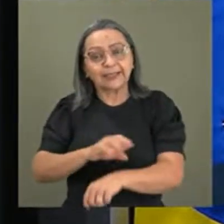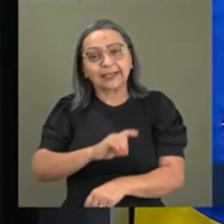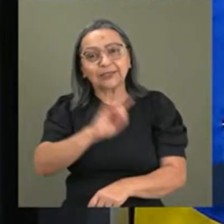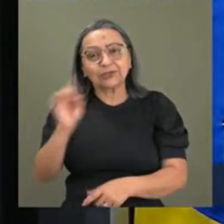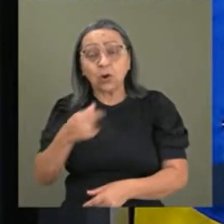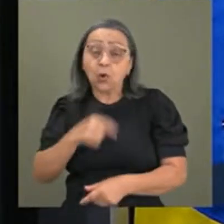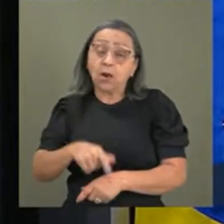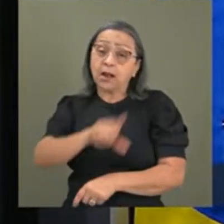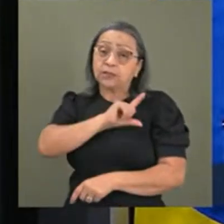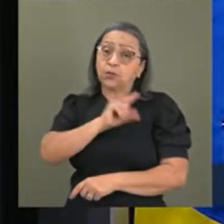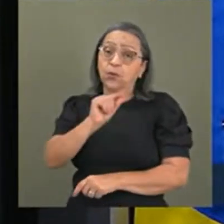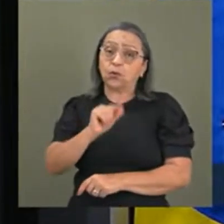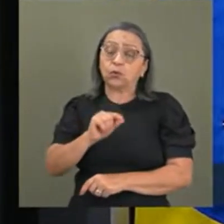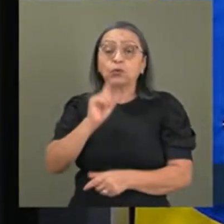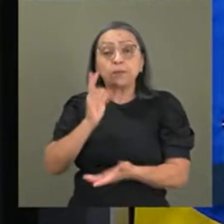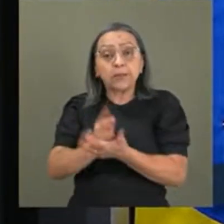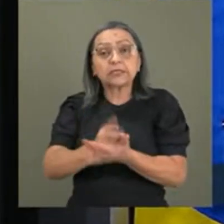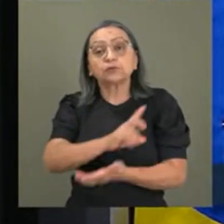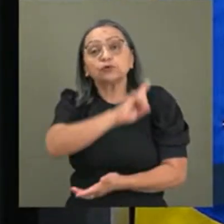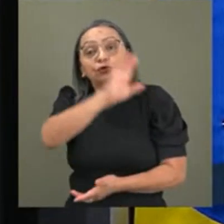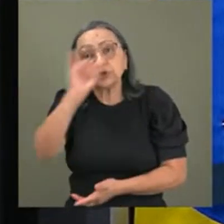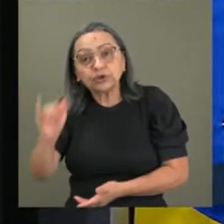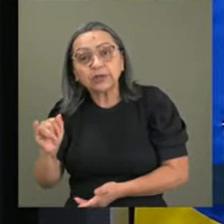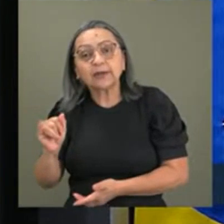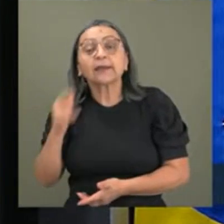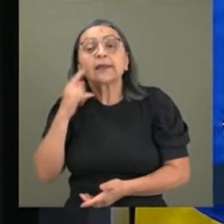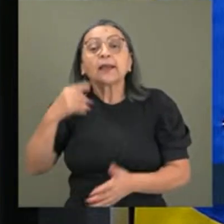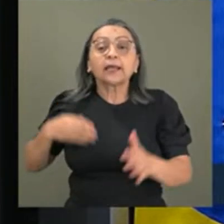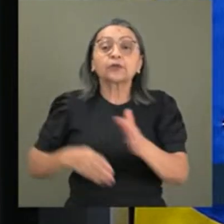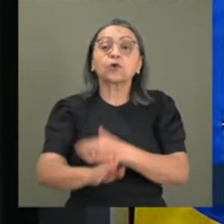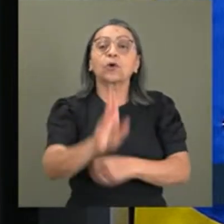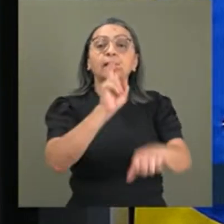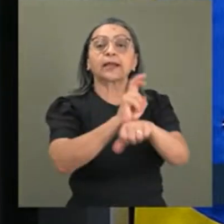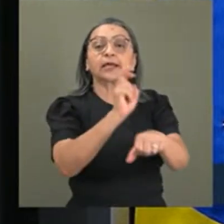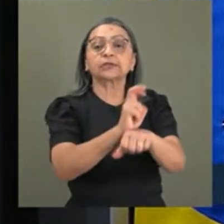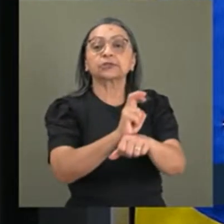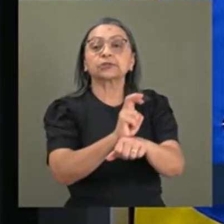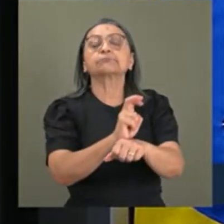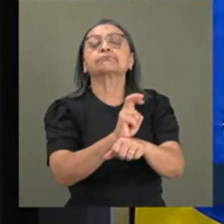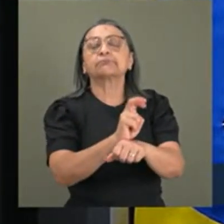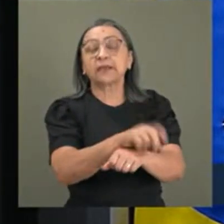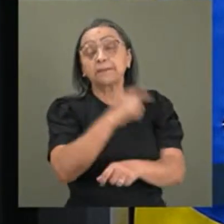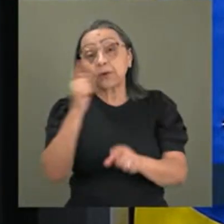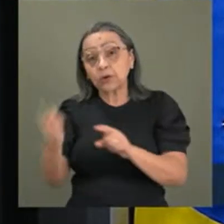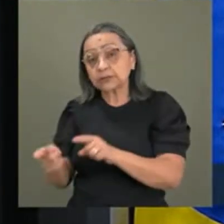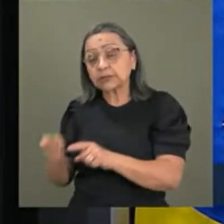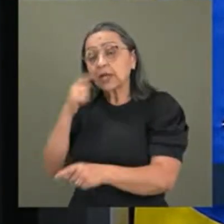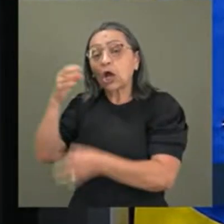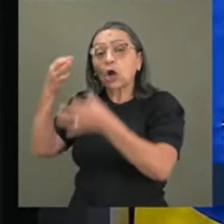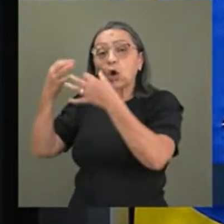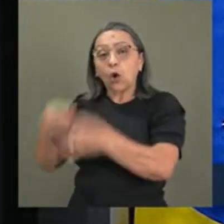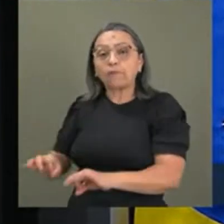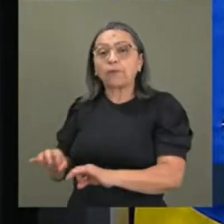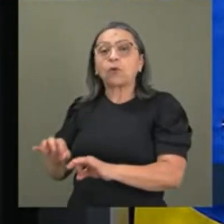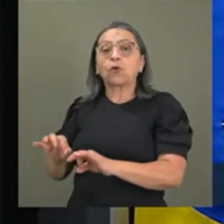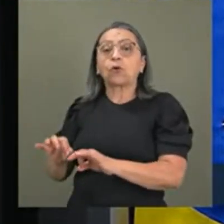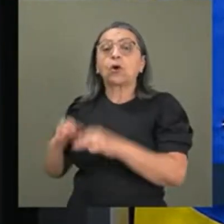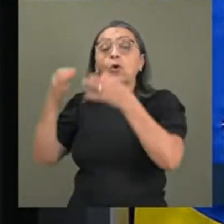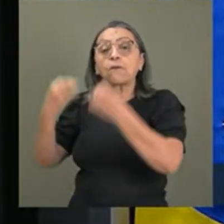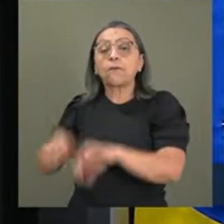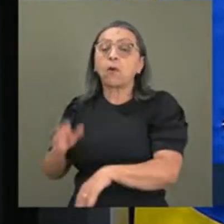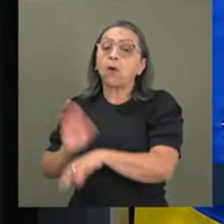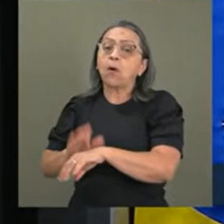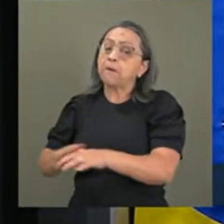naquela véspera, naquele dia trágico, que foram confirmadas num depoimento em prantos da